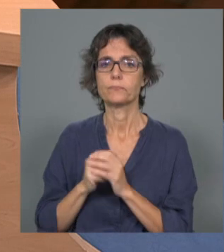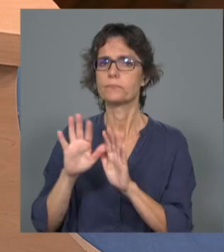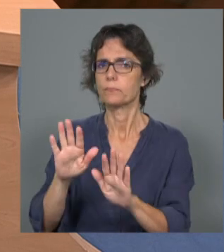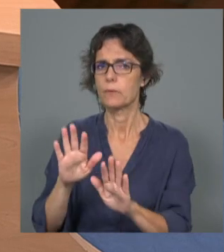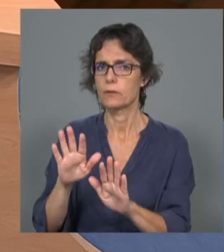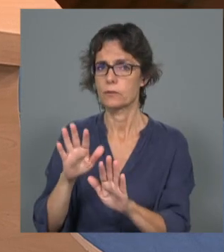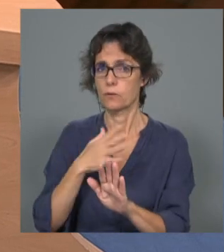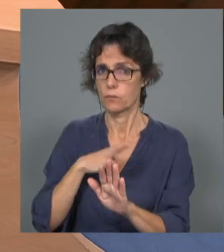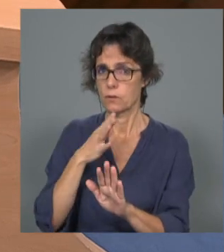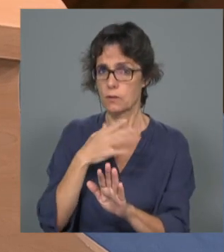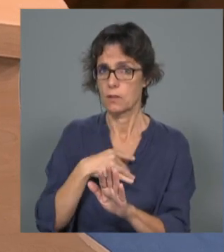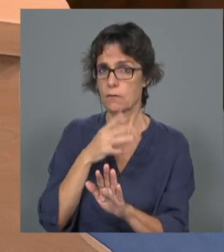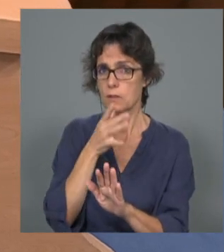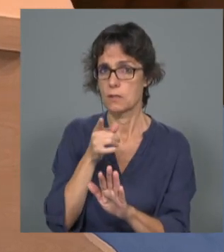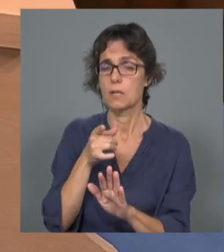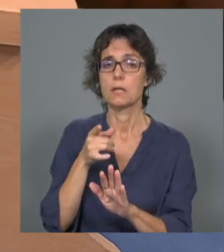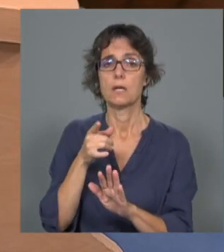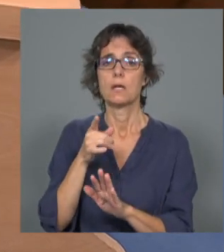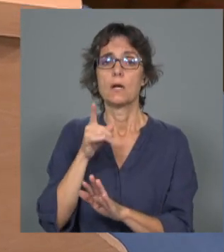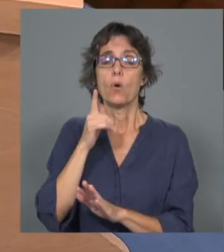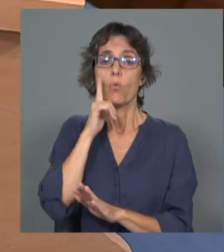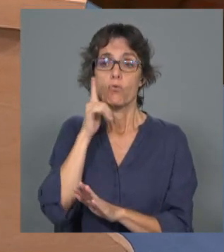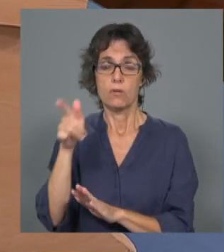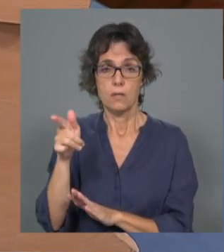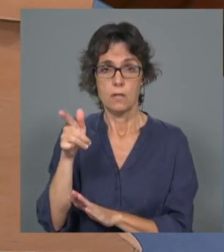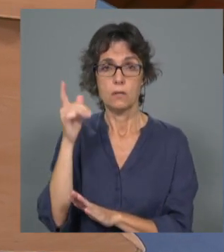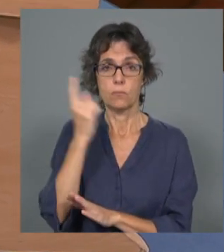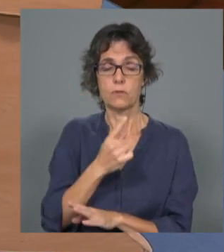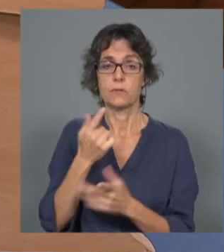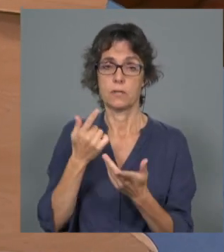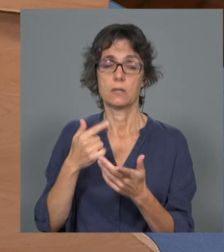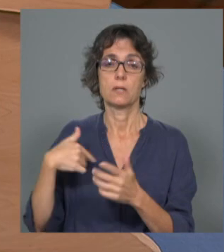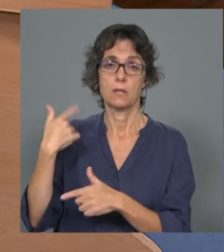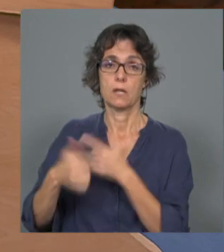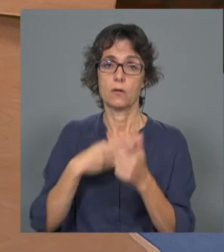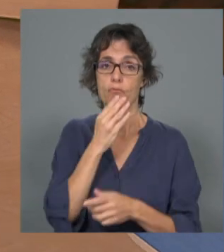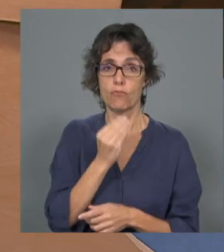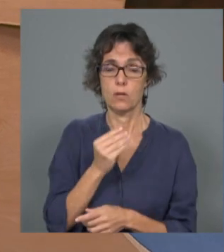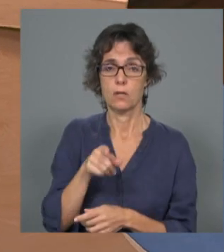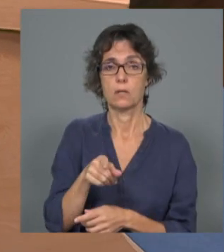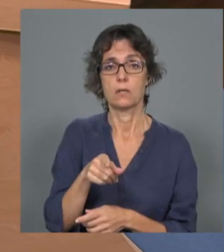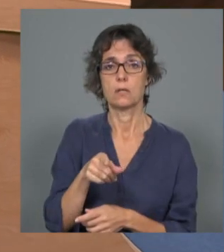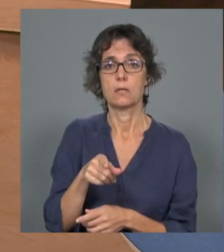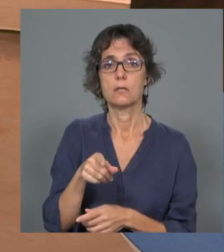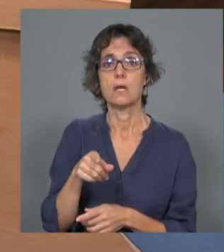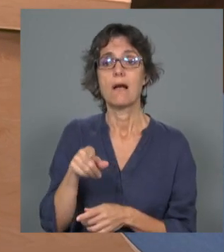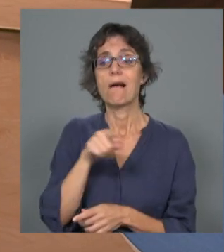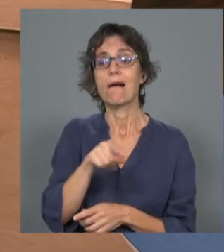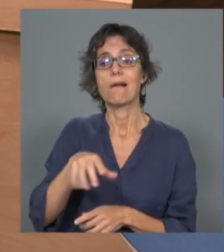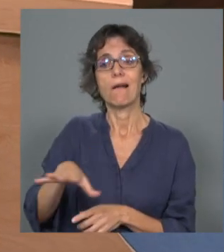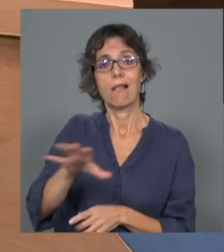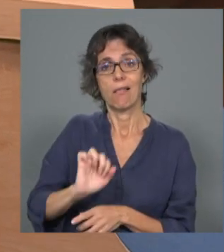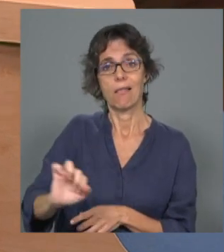atenção que o próprio presidente Zelensky, que é de sua origem judaica, aquela região de Kryvyi Rog, tem muitas pessoas